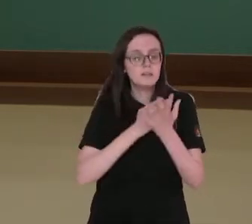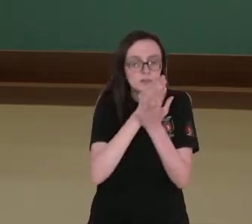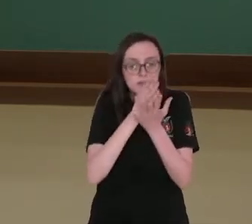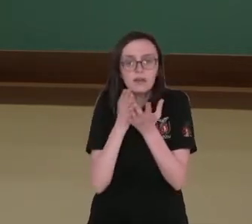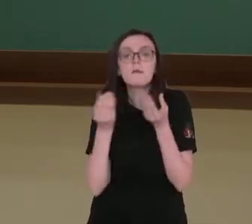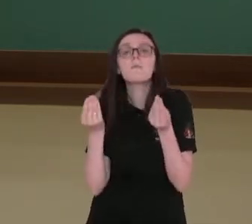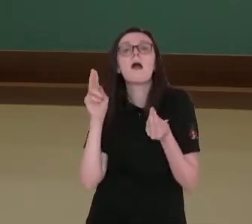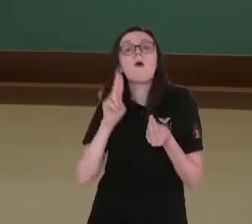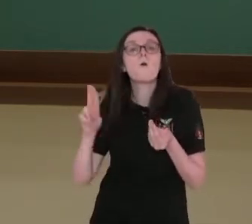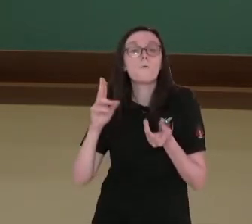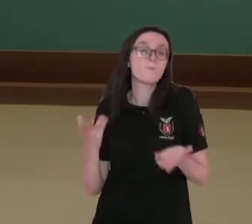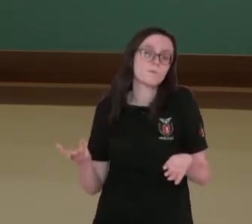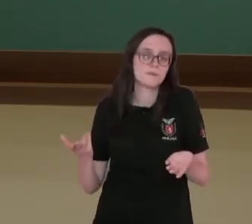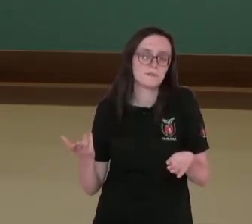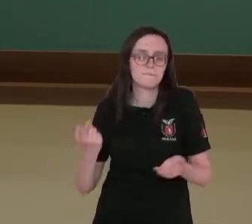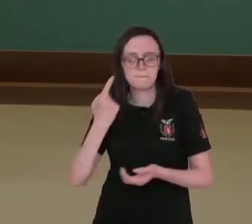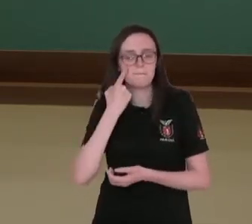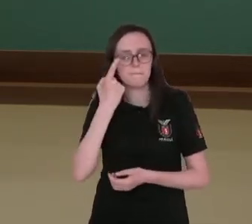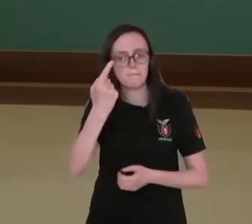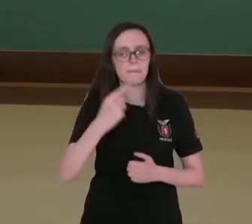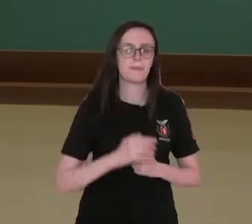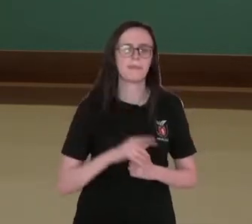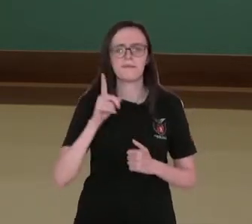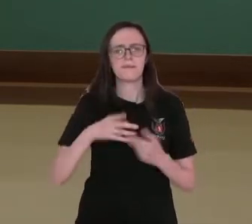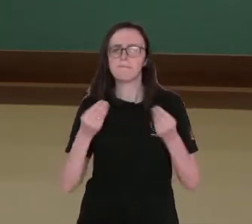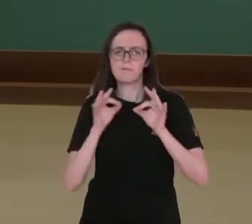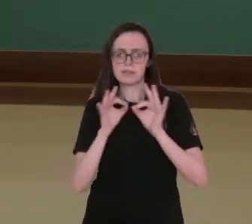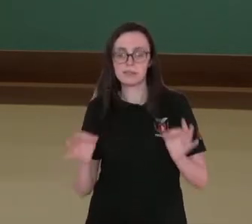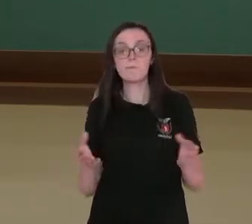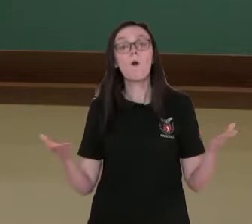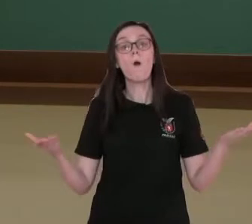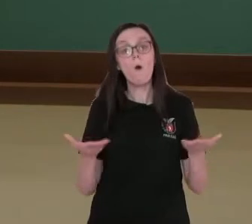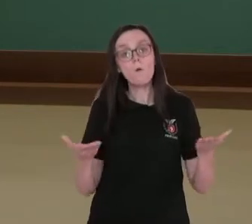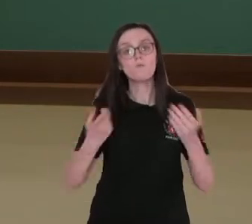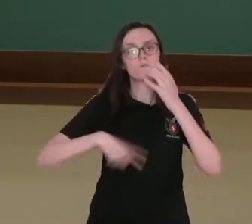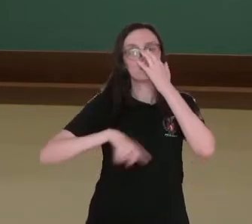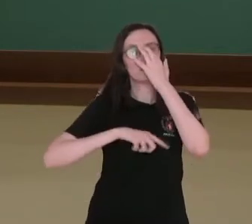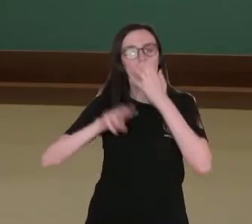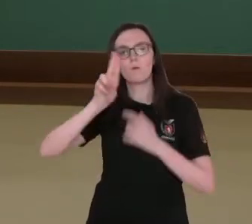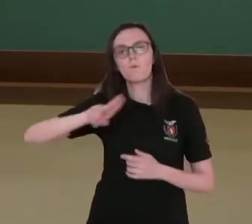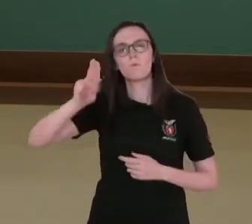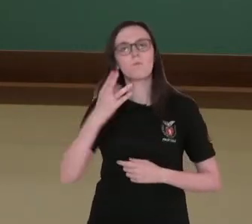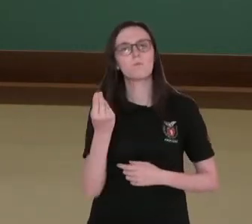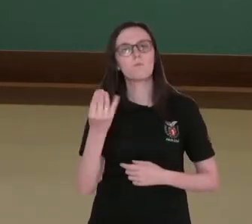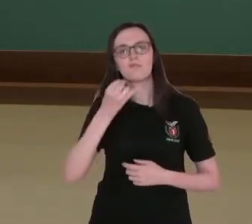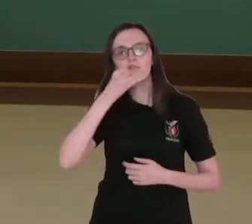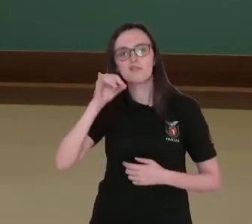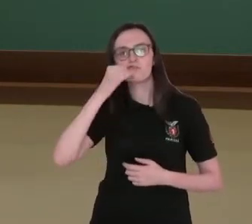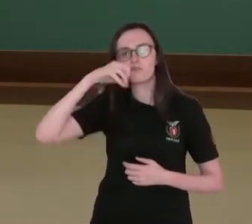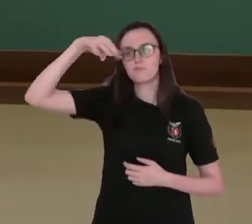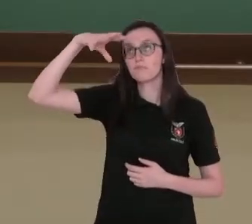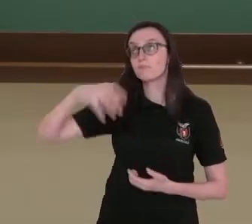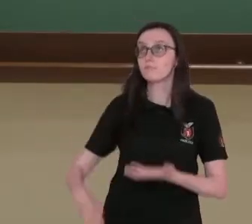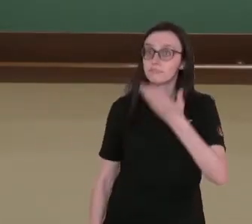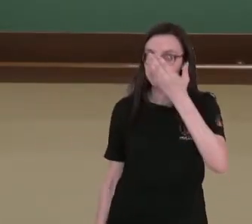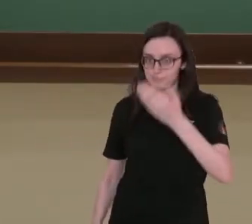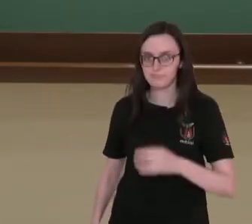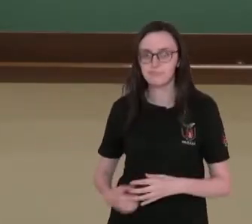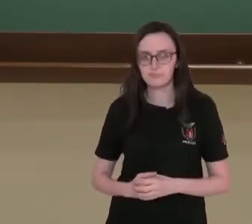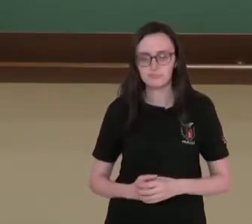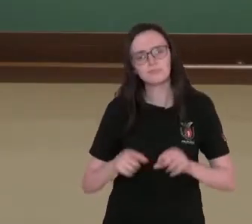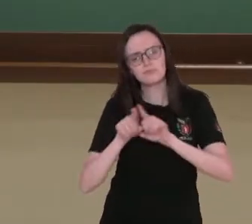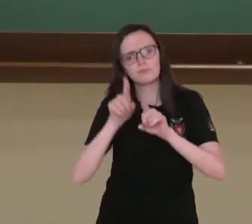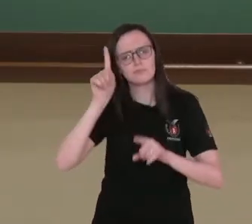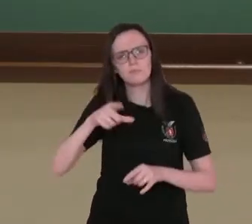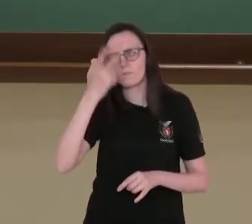aplicações da energia. Veja, bem simples. Hoje em dia nós usamos bastante a energia elétrica. Aliás,